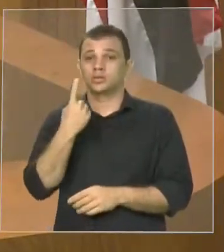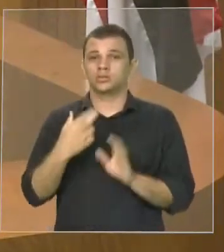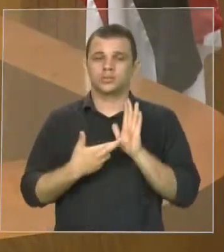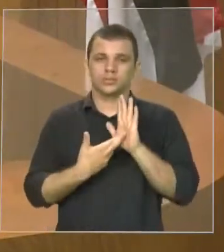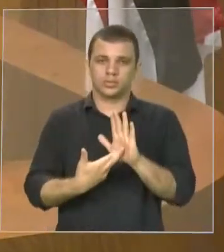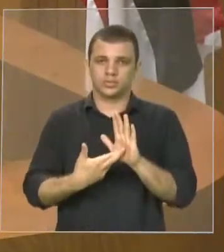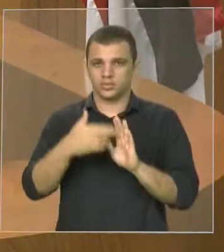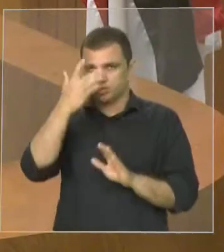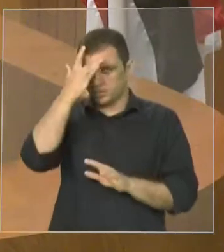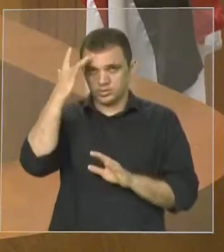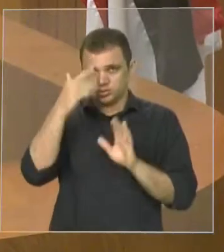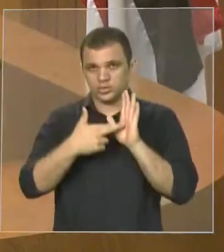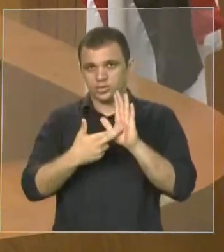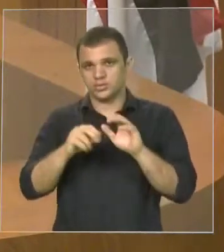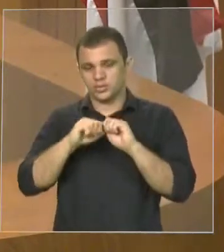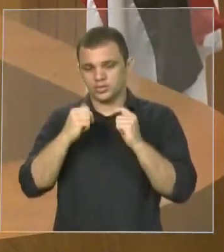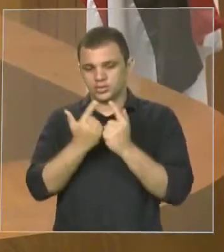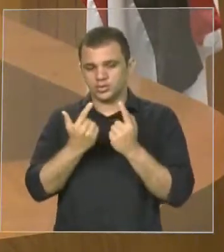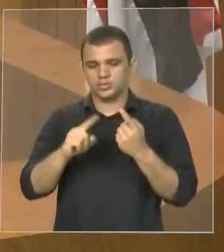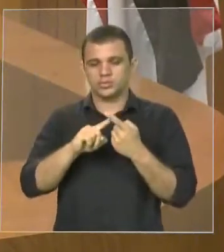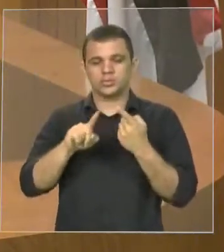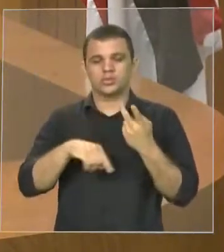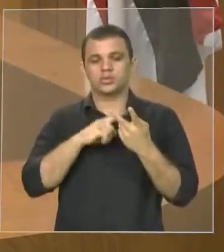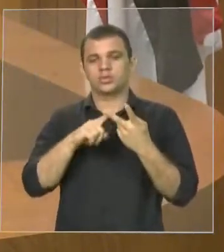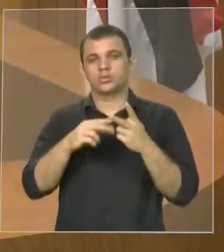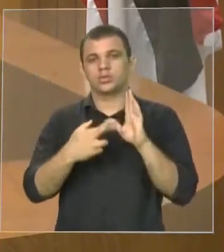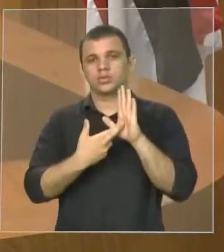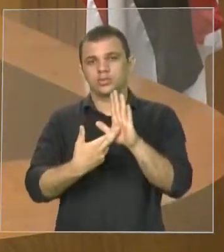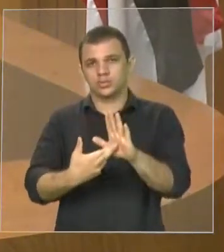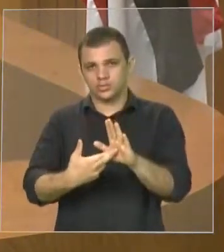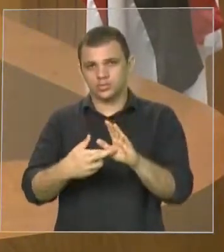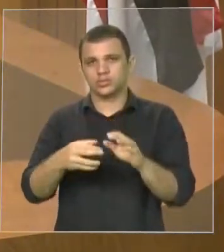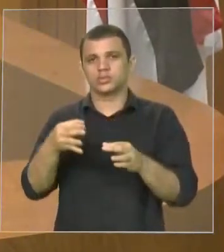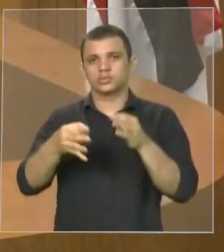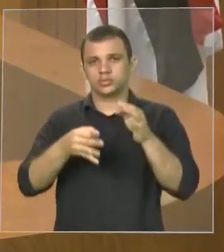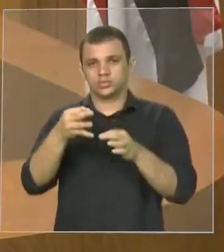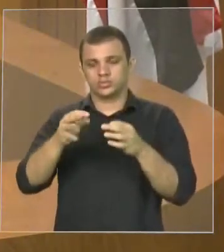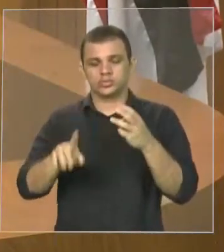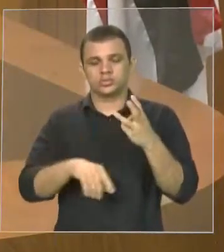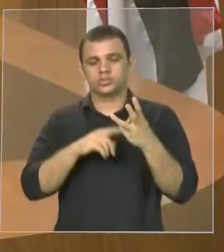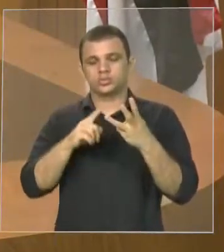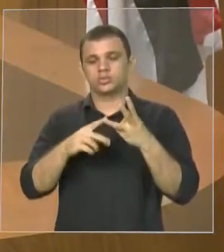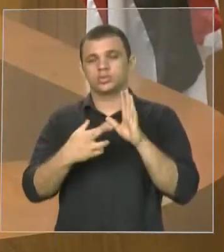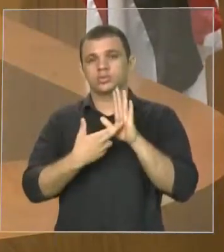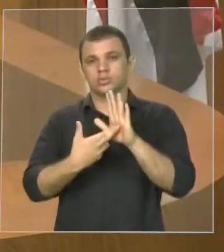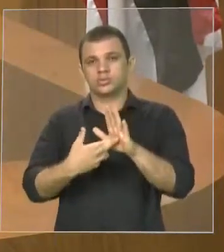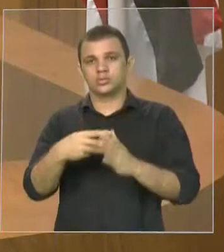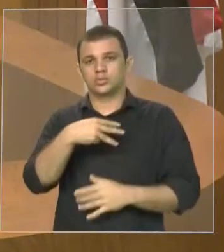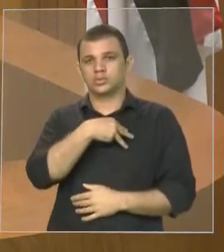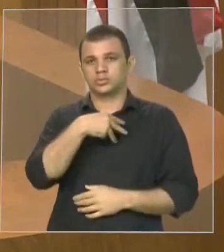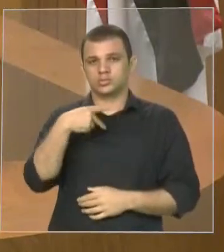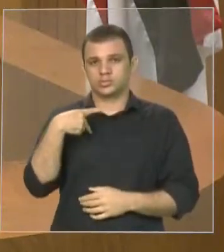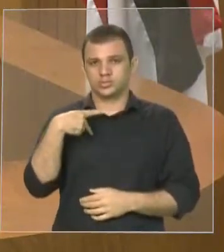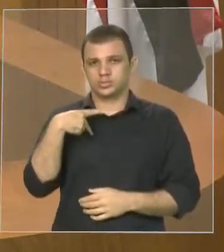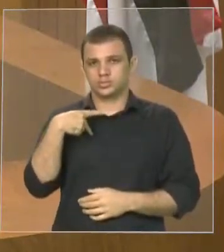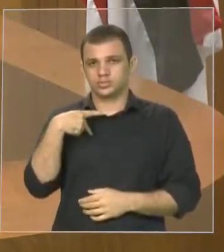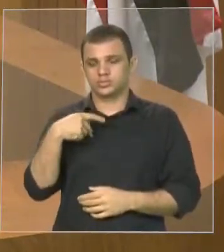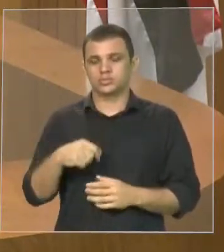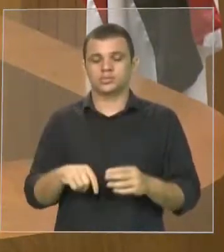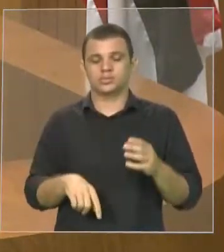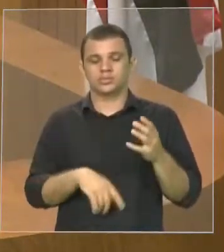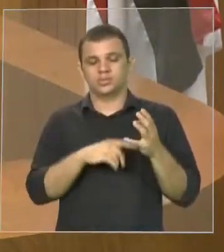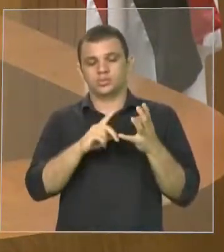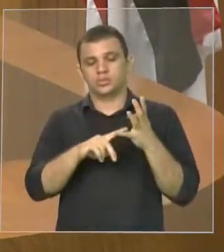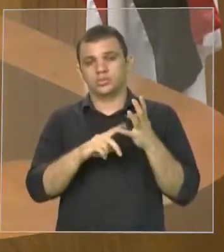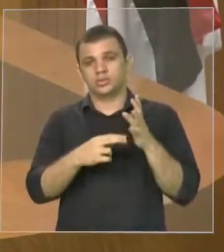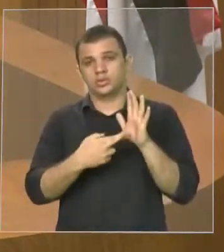Assembleia, um representante do Poder Judiciário, um representante do Ministério Público, um